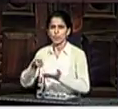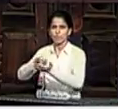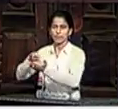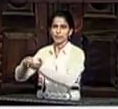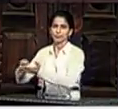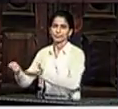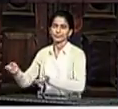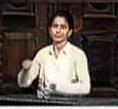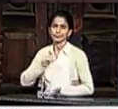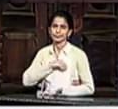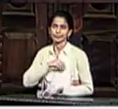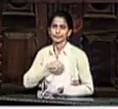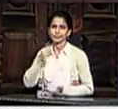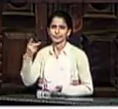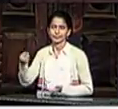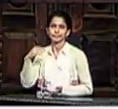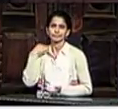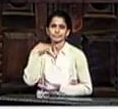que viola